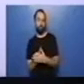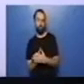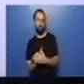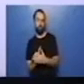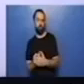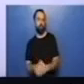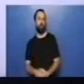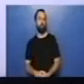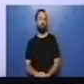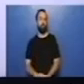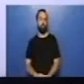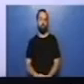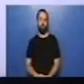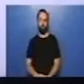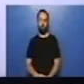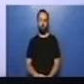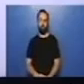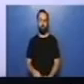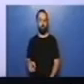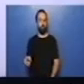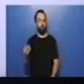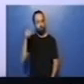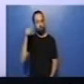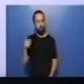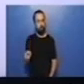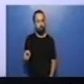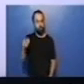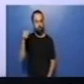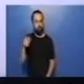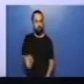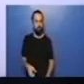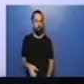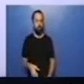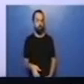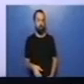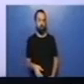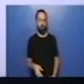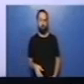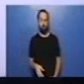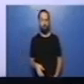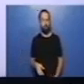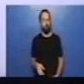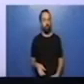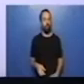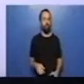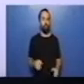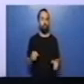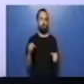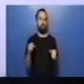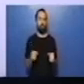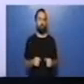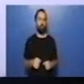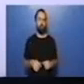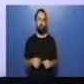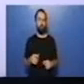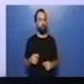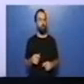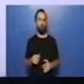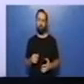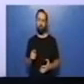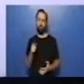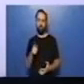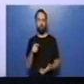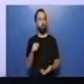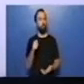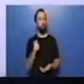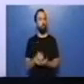pequenos. Então essa potência reativa, a empresa de energia elétrica nem cobra das casas. Isso aqui